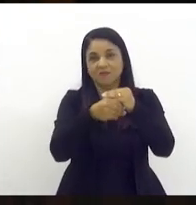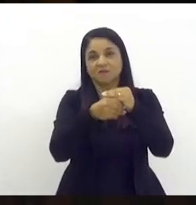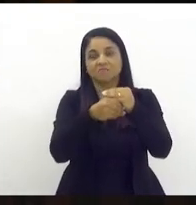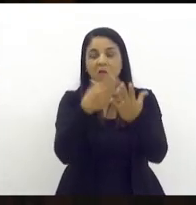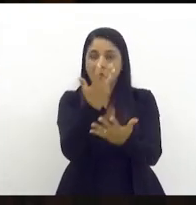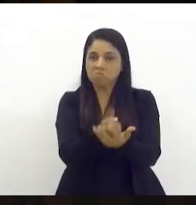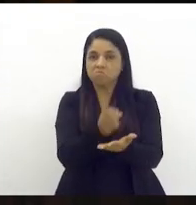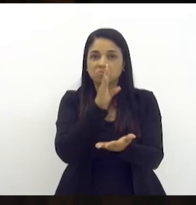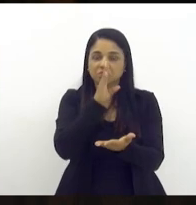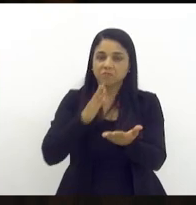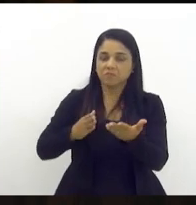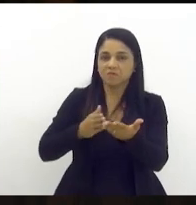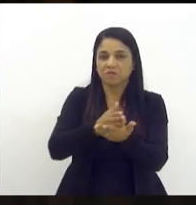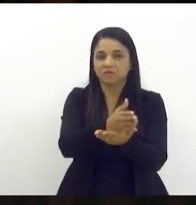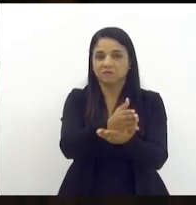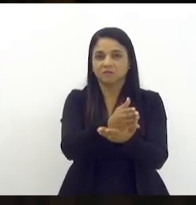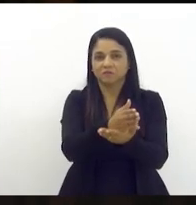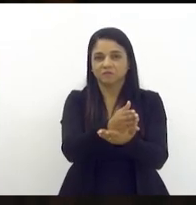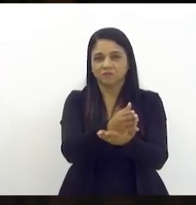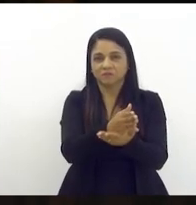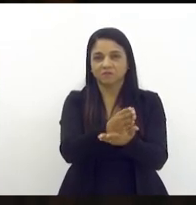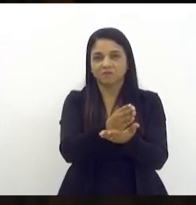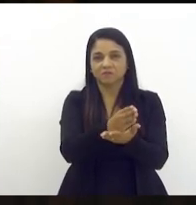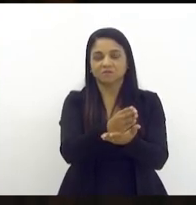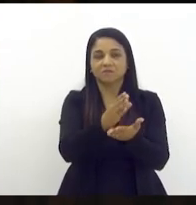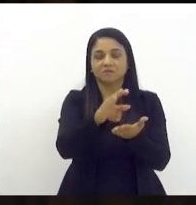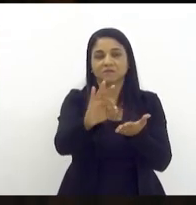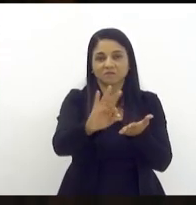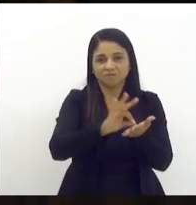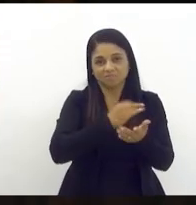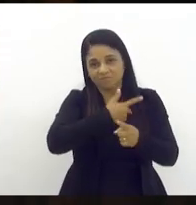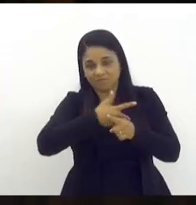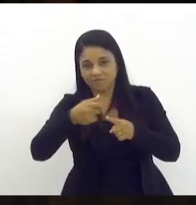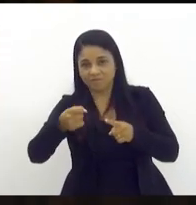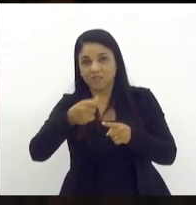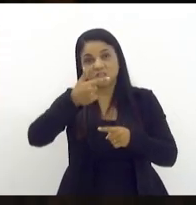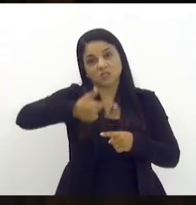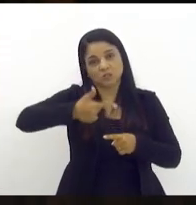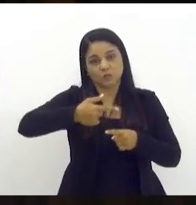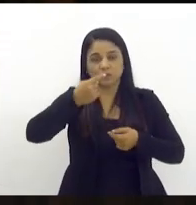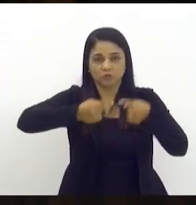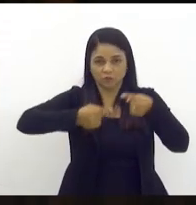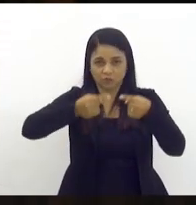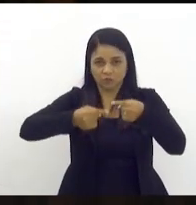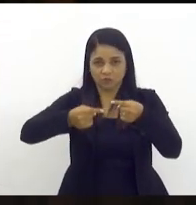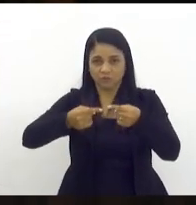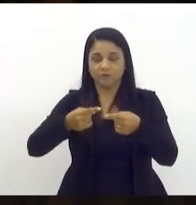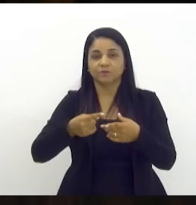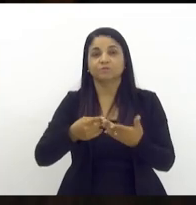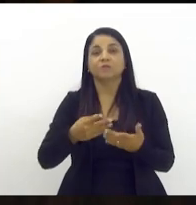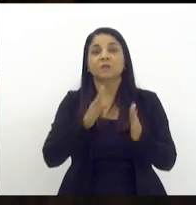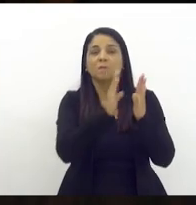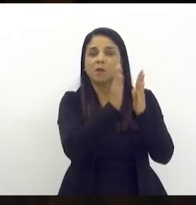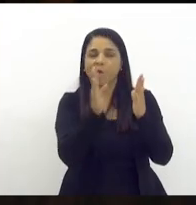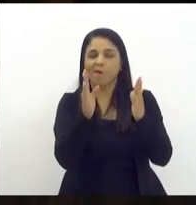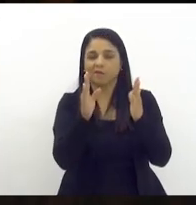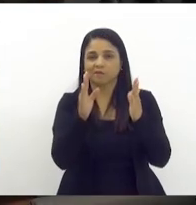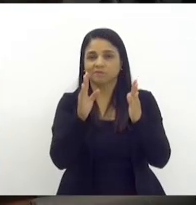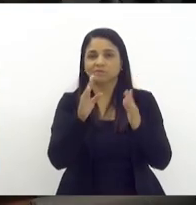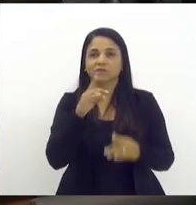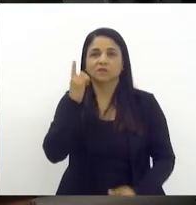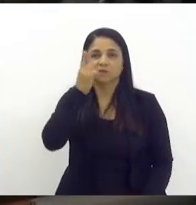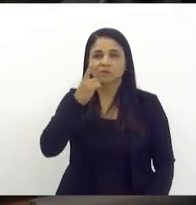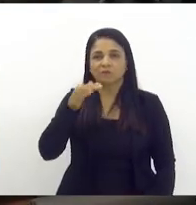permaneçam como estão. Aprovado. E vai a redação do vencido para a segunda discussão. Pela ordem, presidente. Deputado